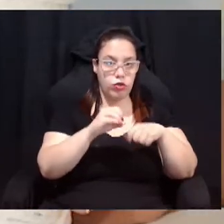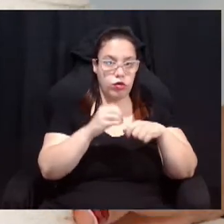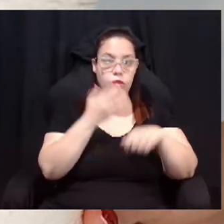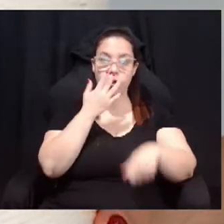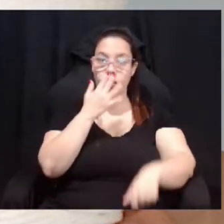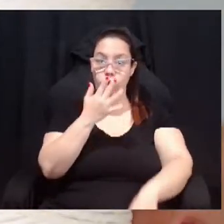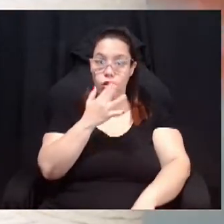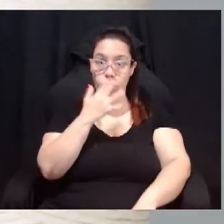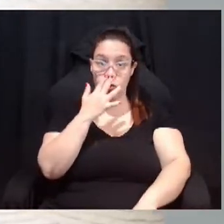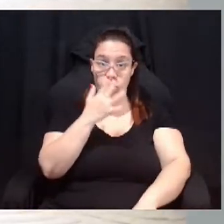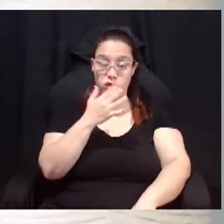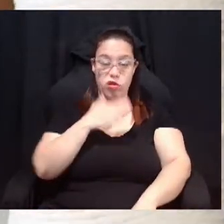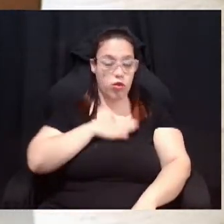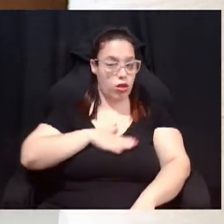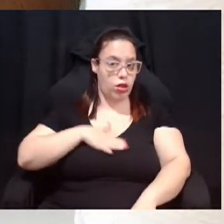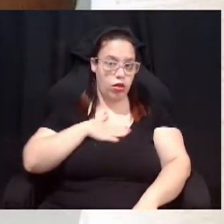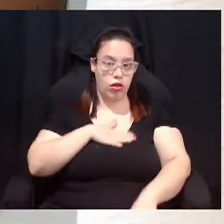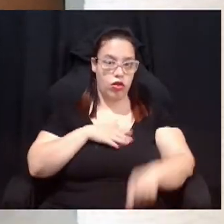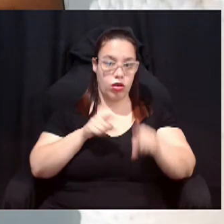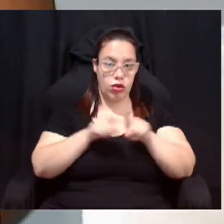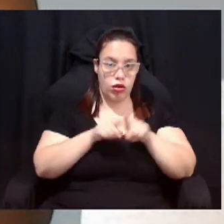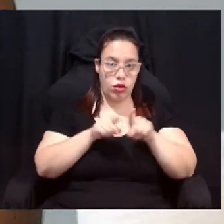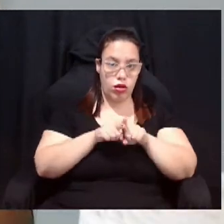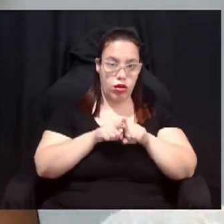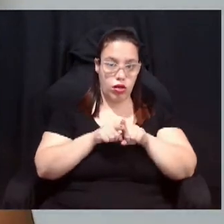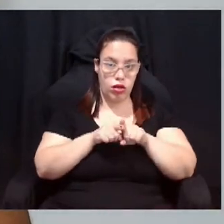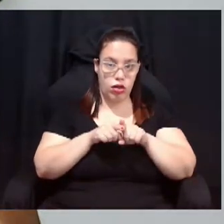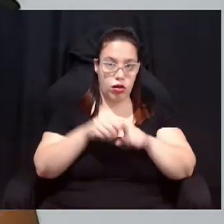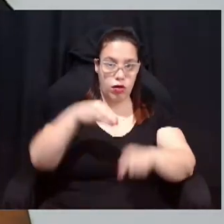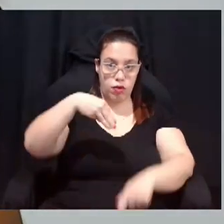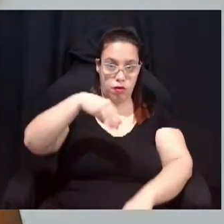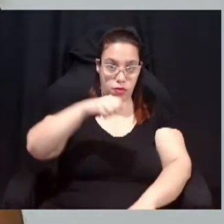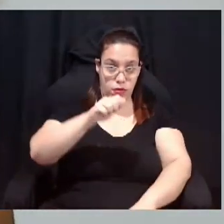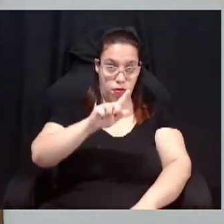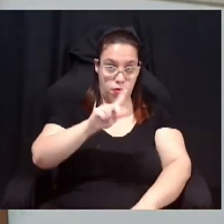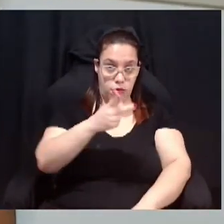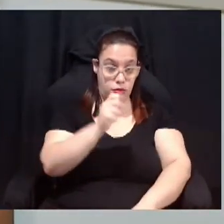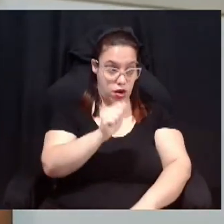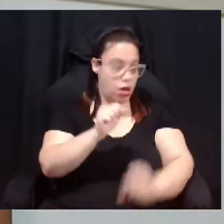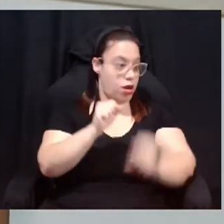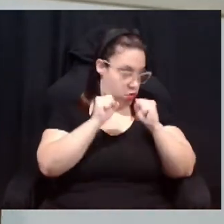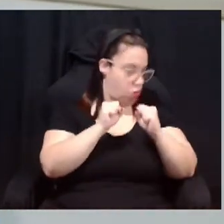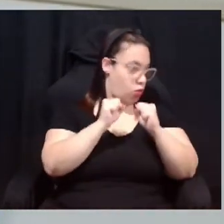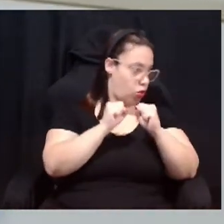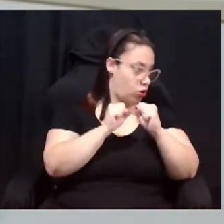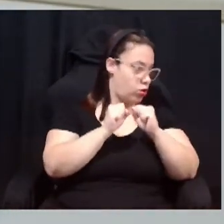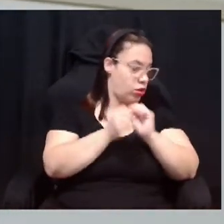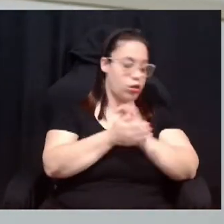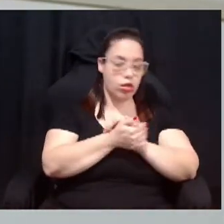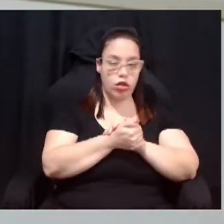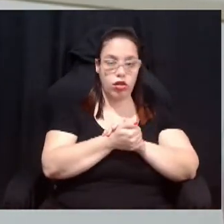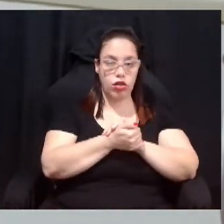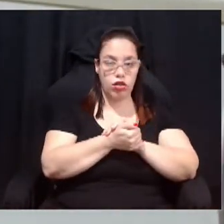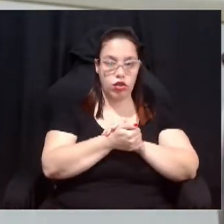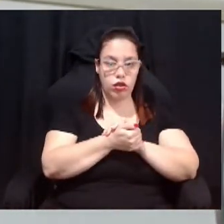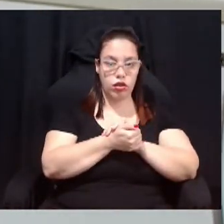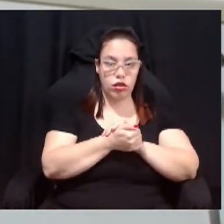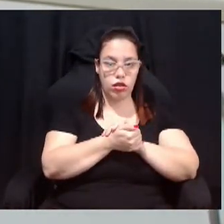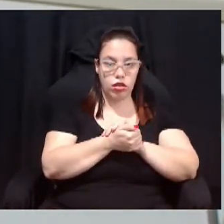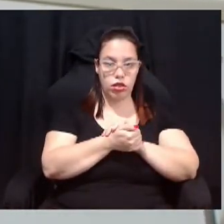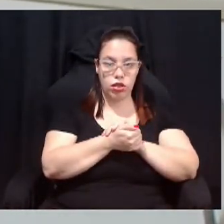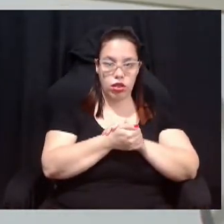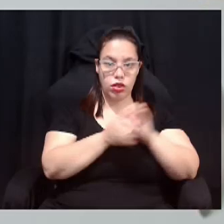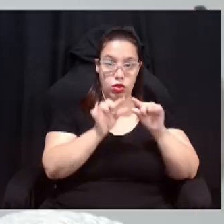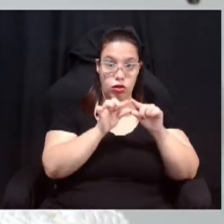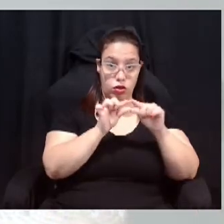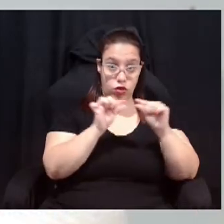seu gosto também. Pode ser cordão de malha? Pode ser o fio de malha, sim. Inclusive ele tem a mesma largura